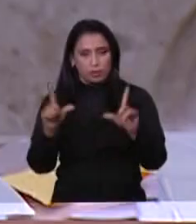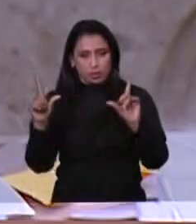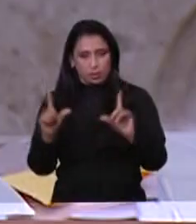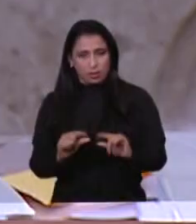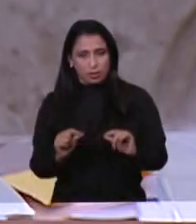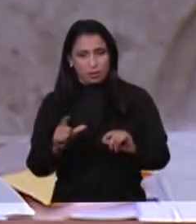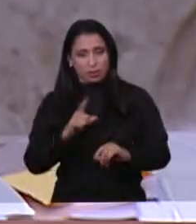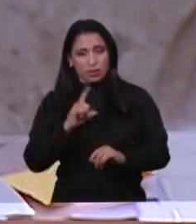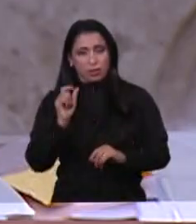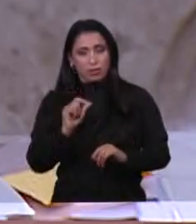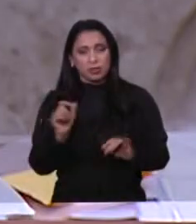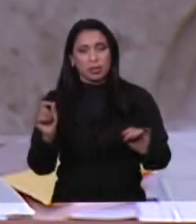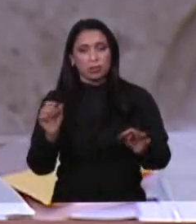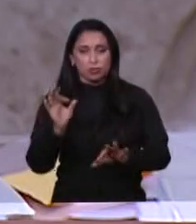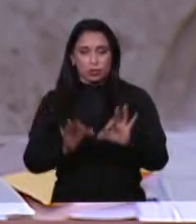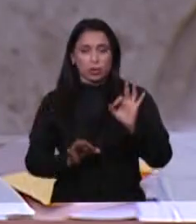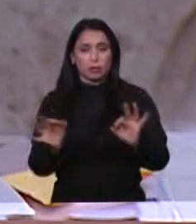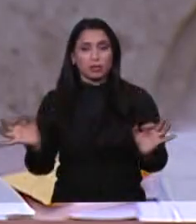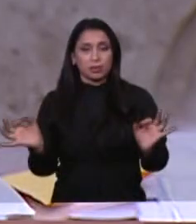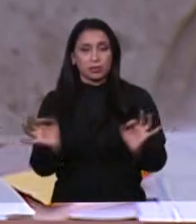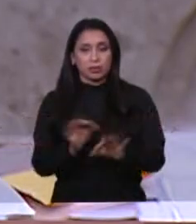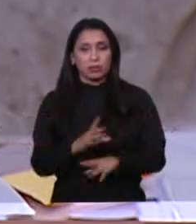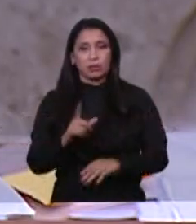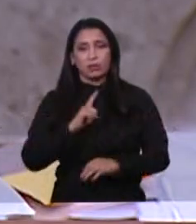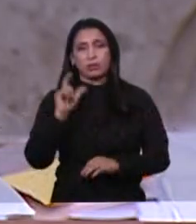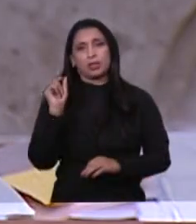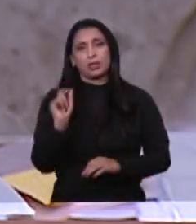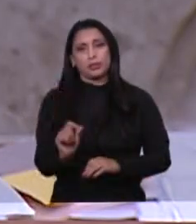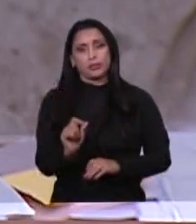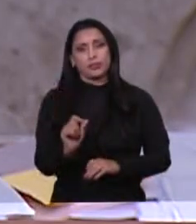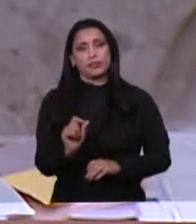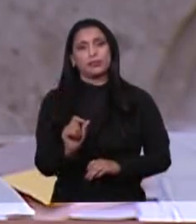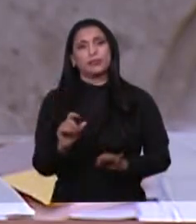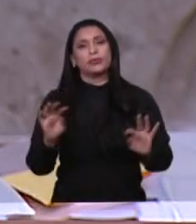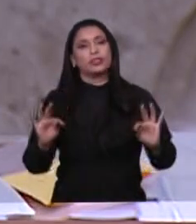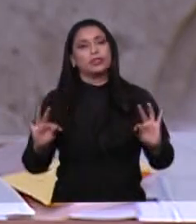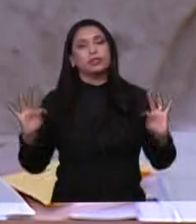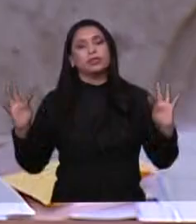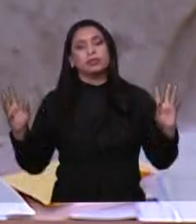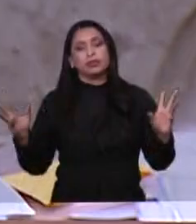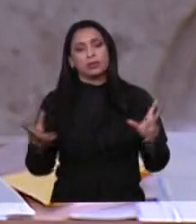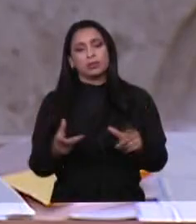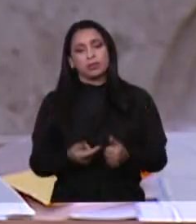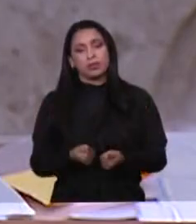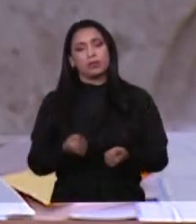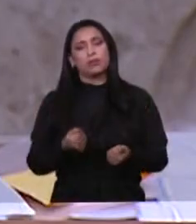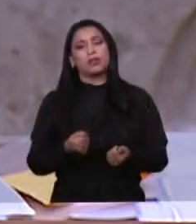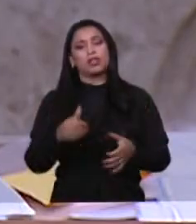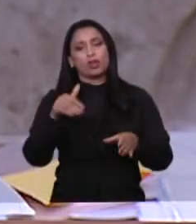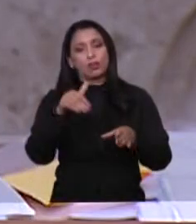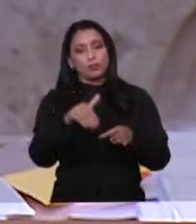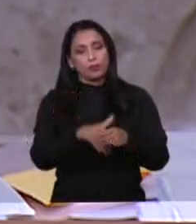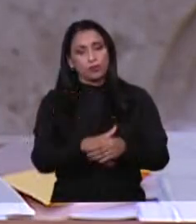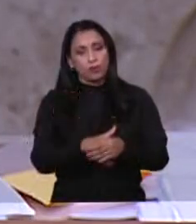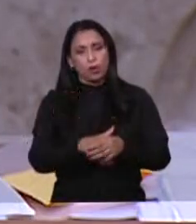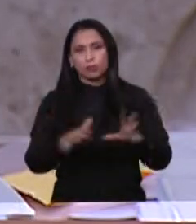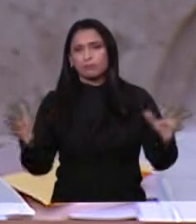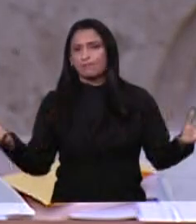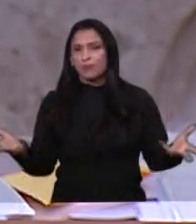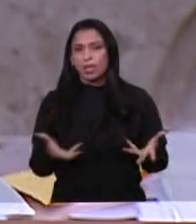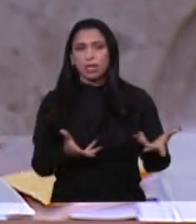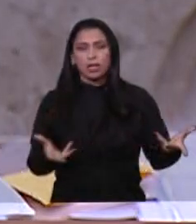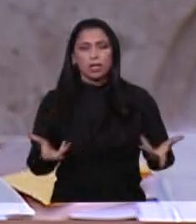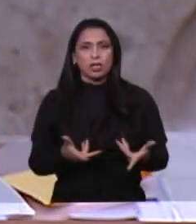consigamos encerrar esse julgamento, eu me reporto integralmente ao voto brilhante, repito,